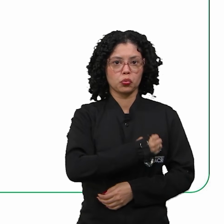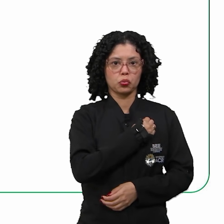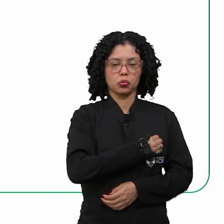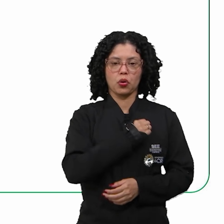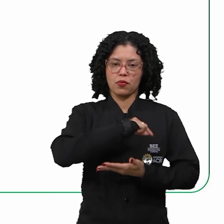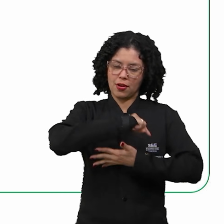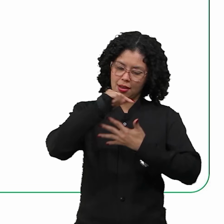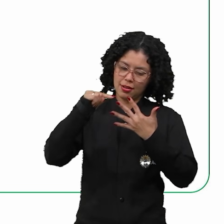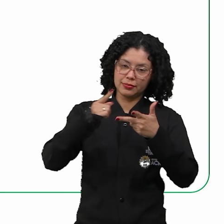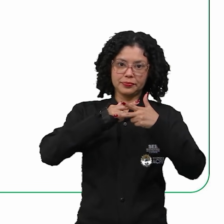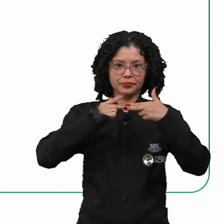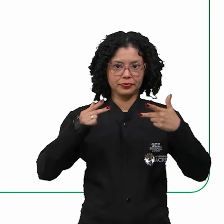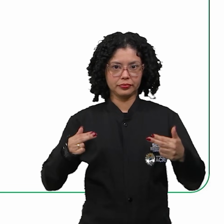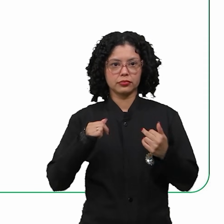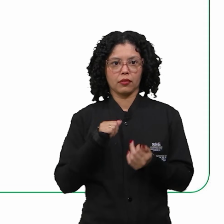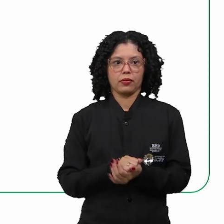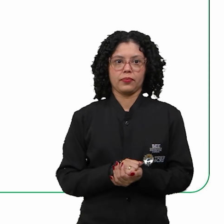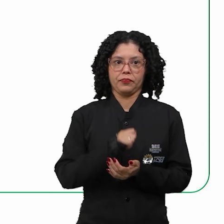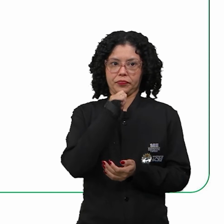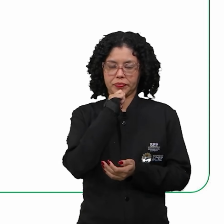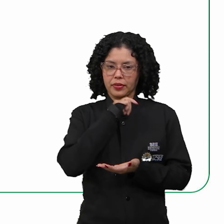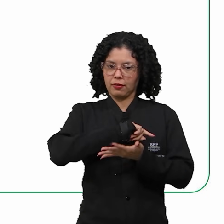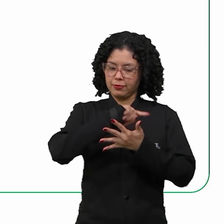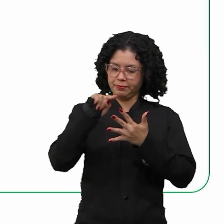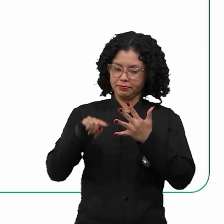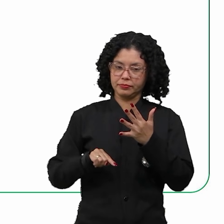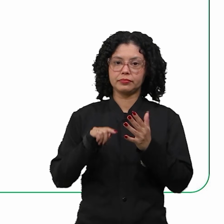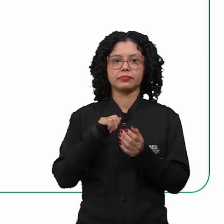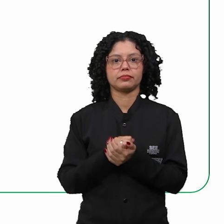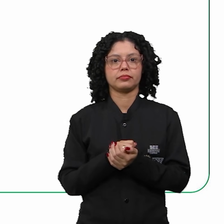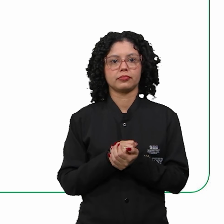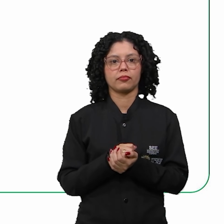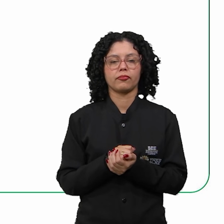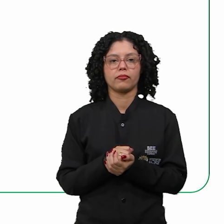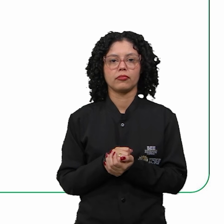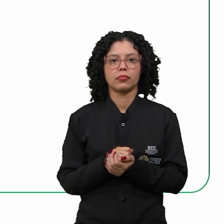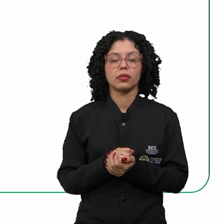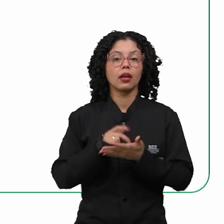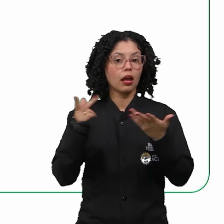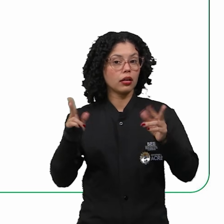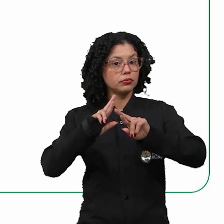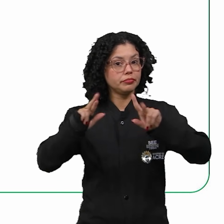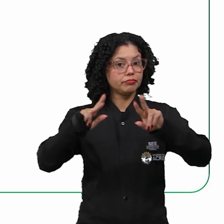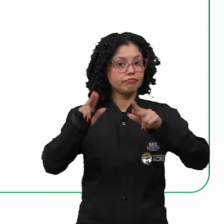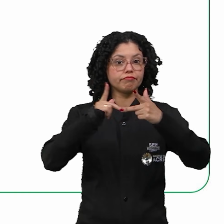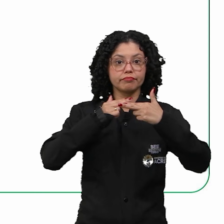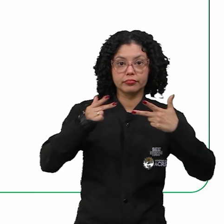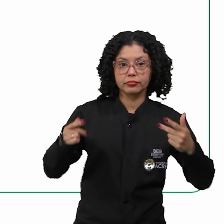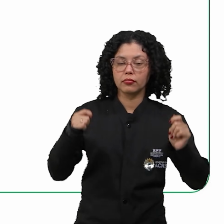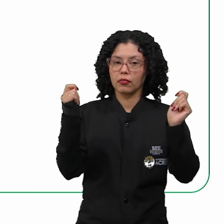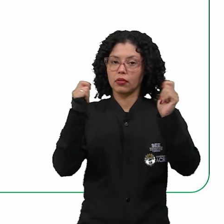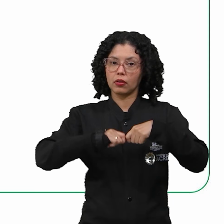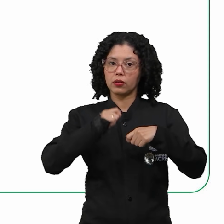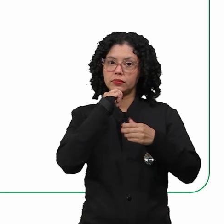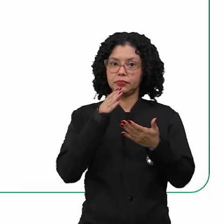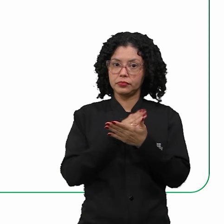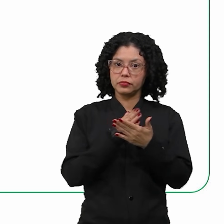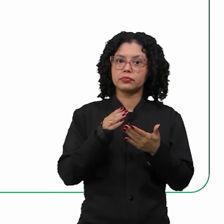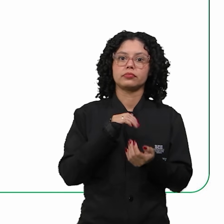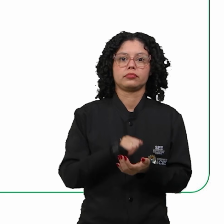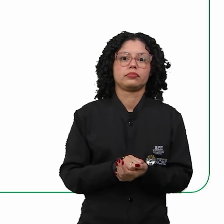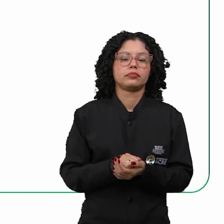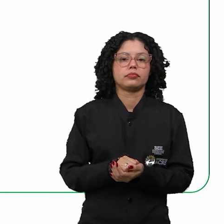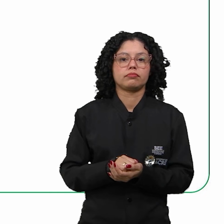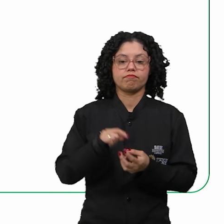presença de vários objetos com formatos variados. E, apesar das diferenças, esses objetos possuem algo em